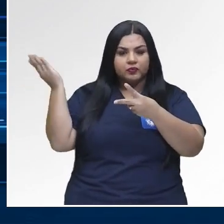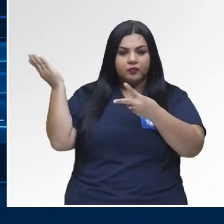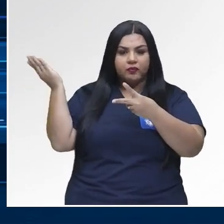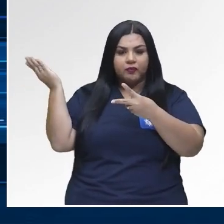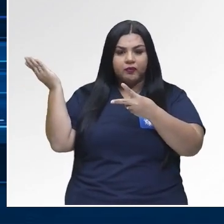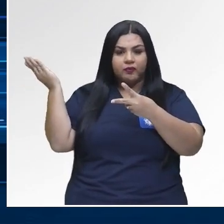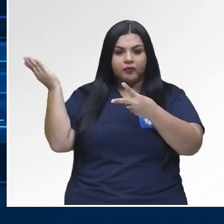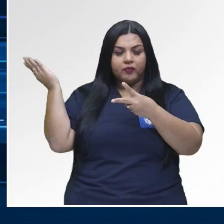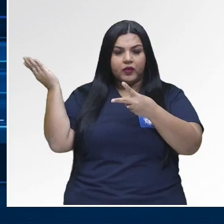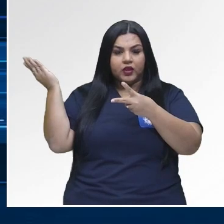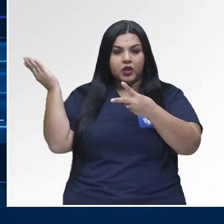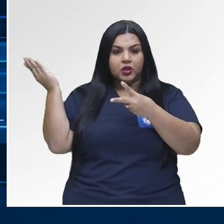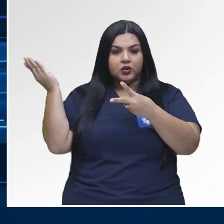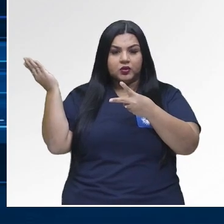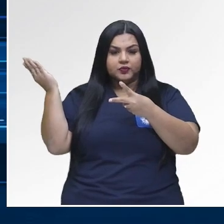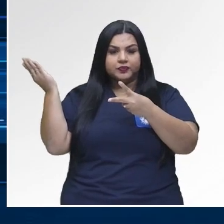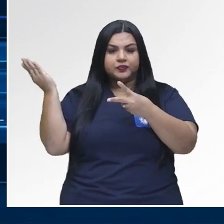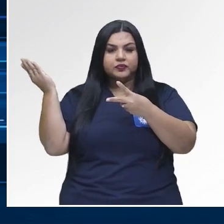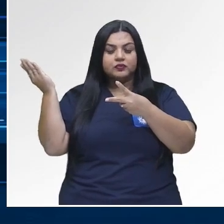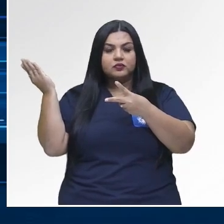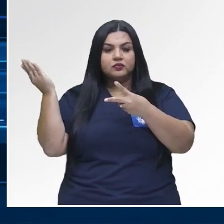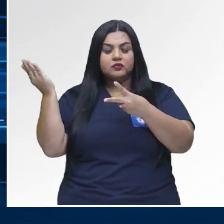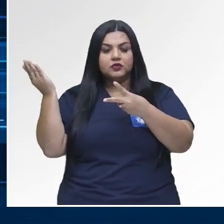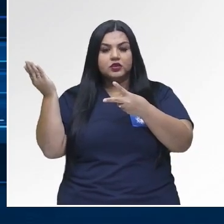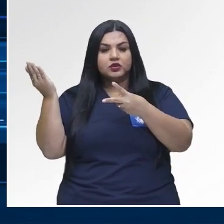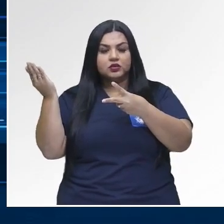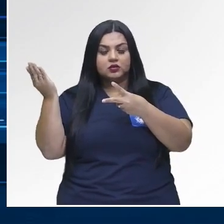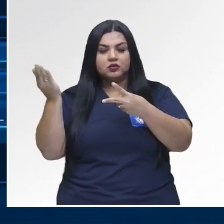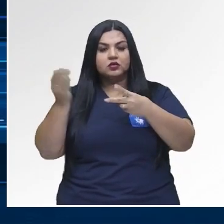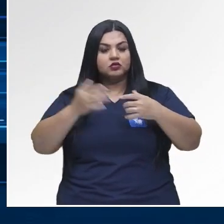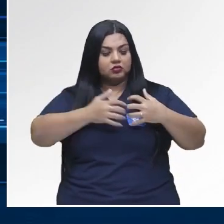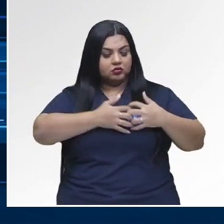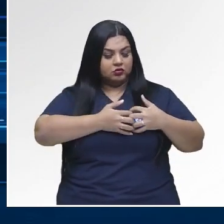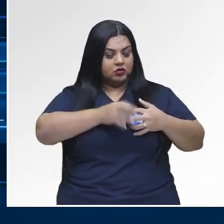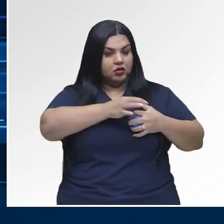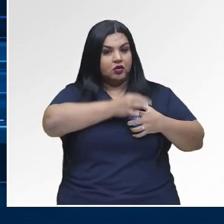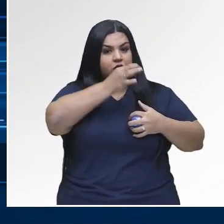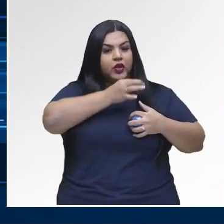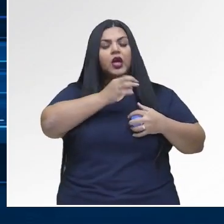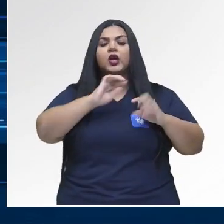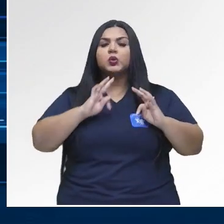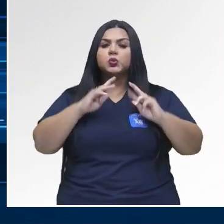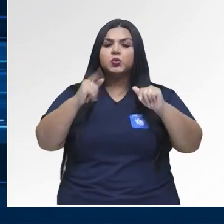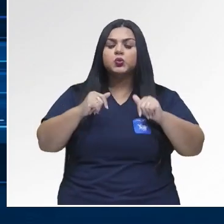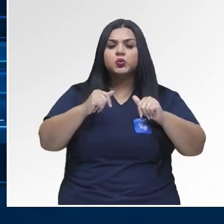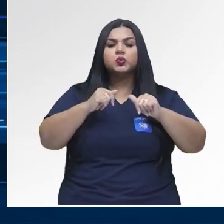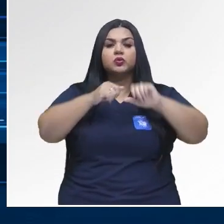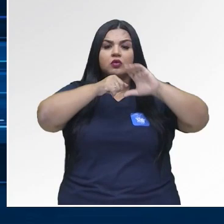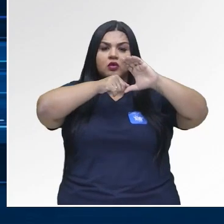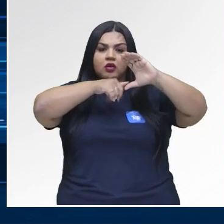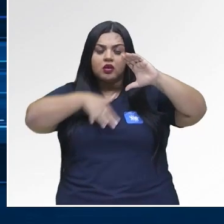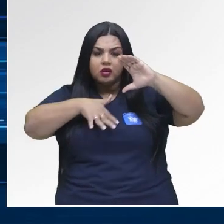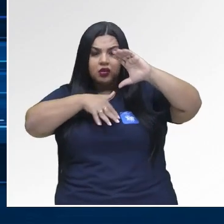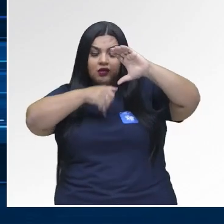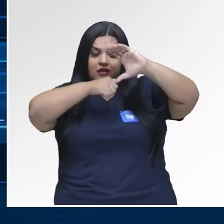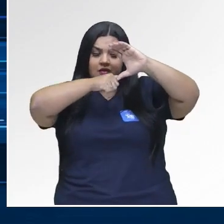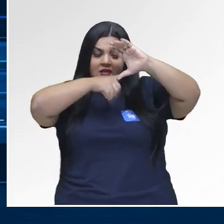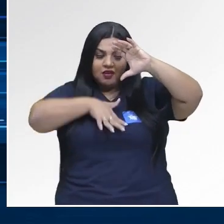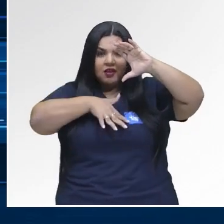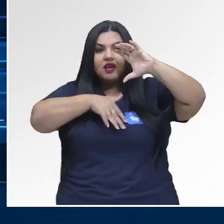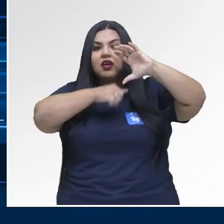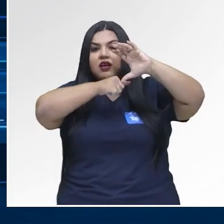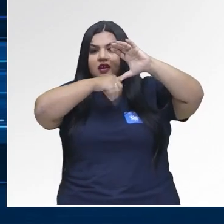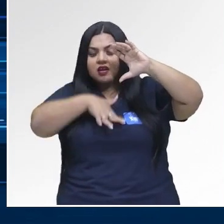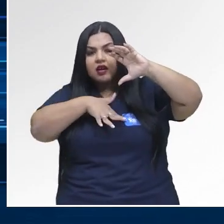aqui nas nossas veias e artérias, tá bom? Então isso tudo é enviado através do bulbo, é ele que verifica